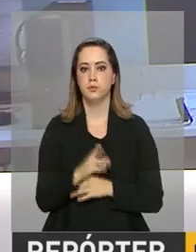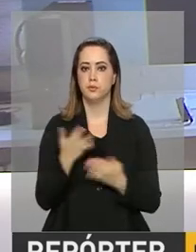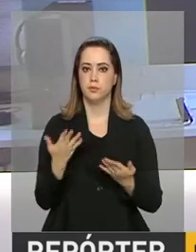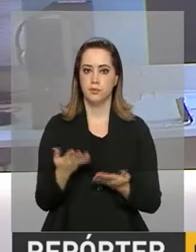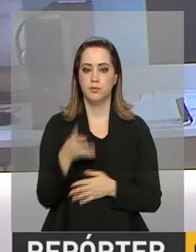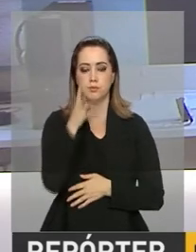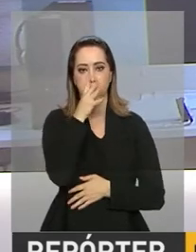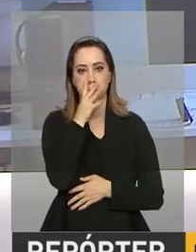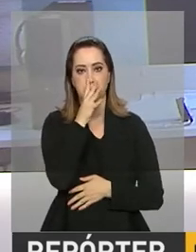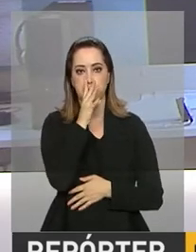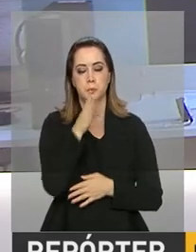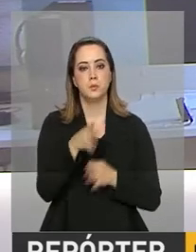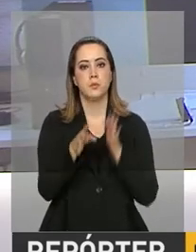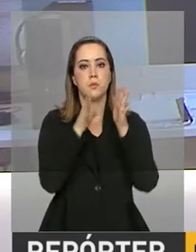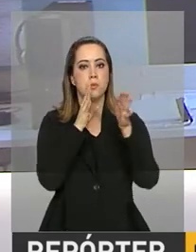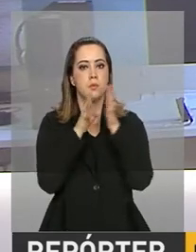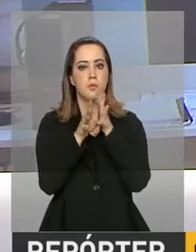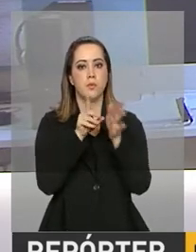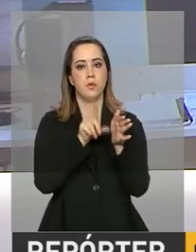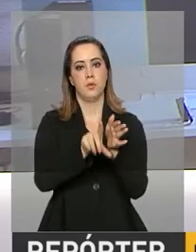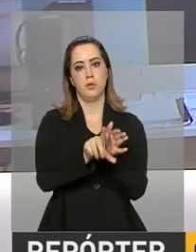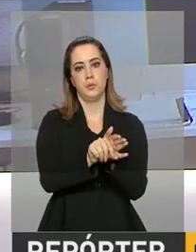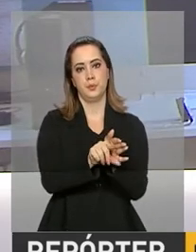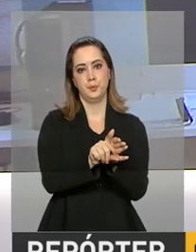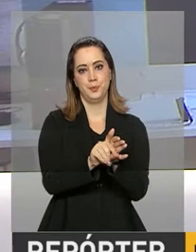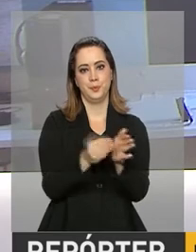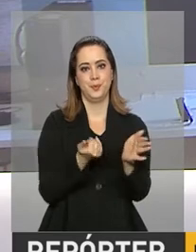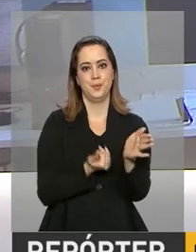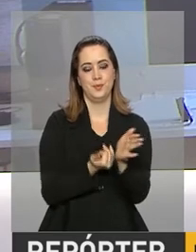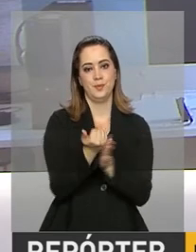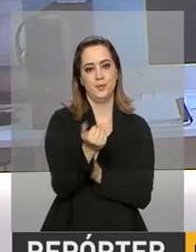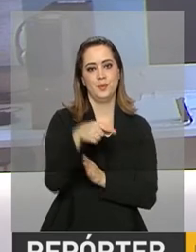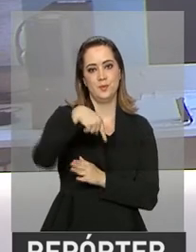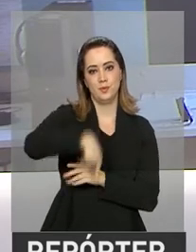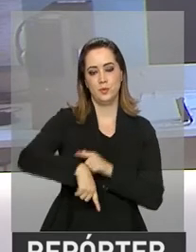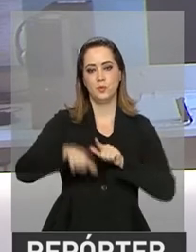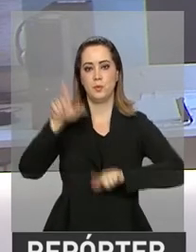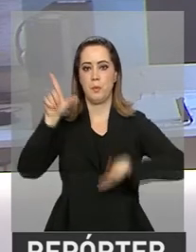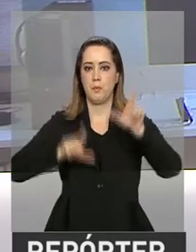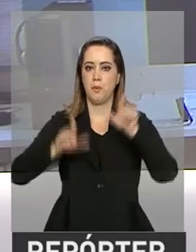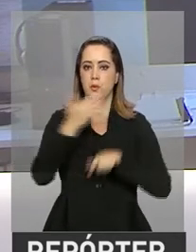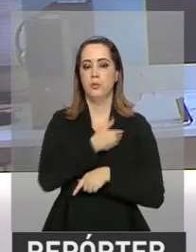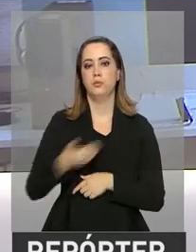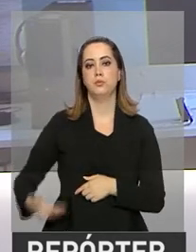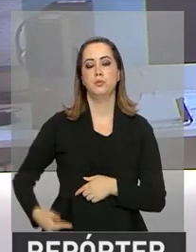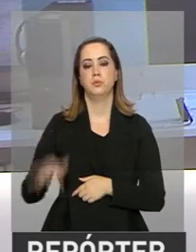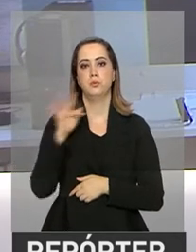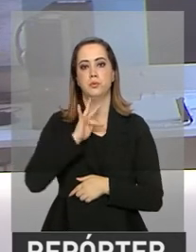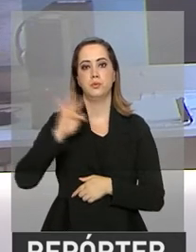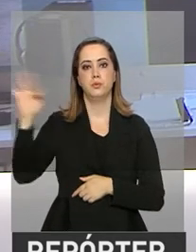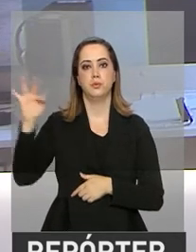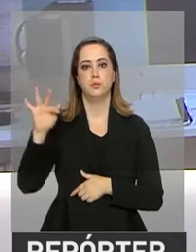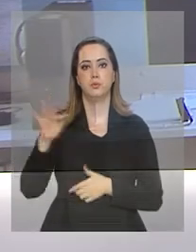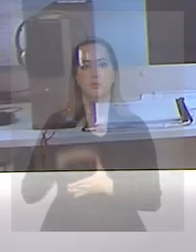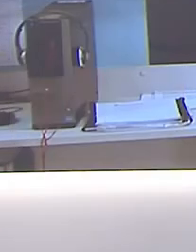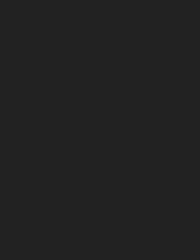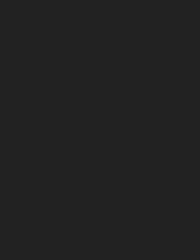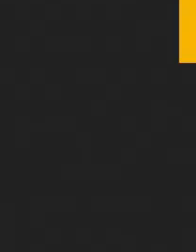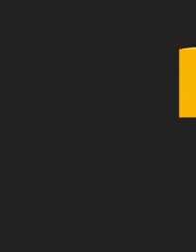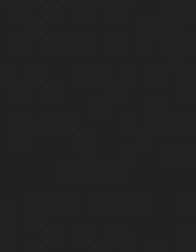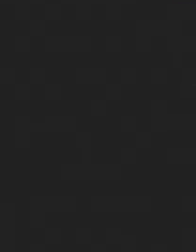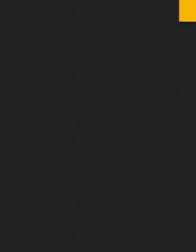do repórter nbr acompanhe também as novidades em nossas redes sociais continue com a gente na nbr a tv do governo federal